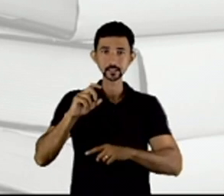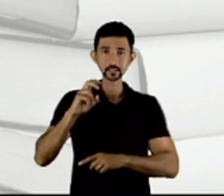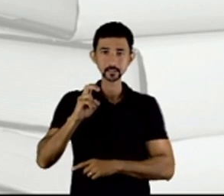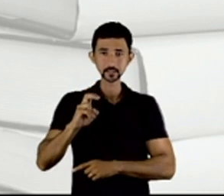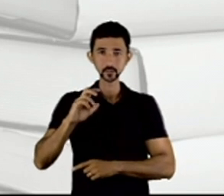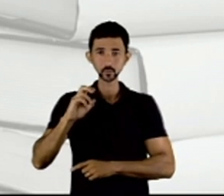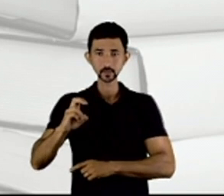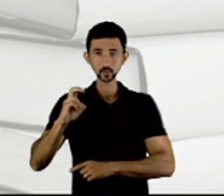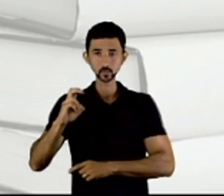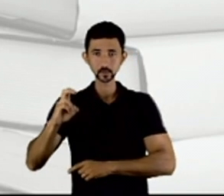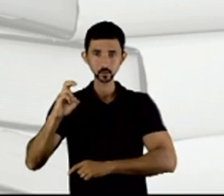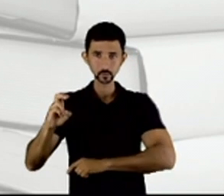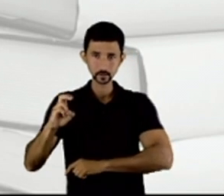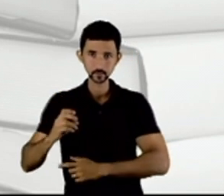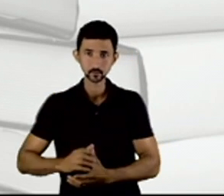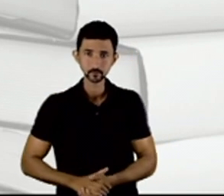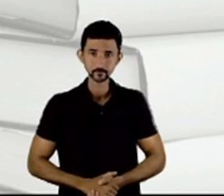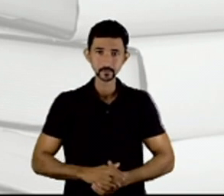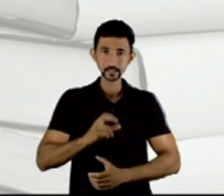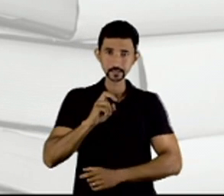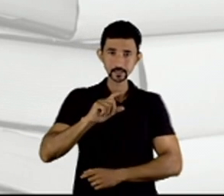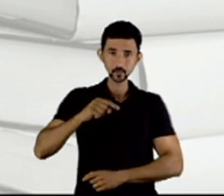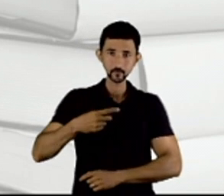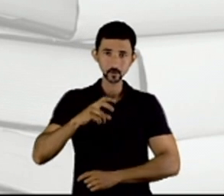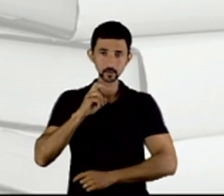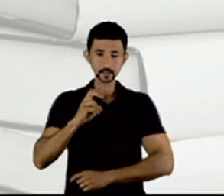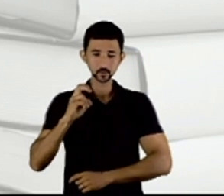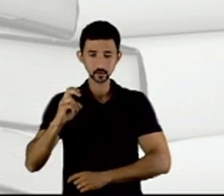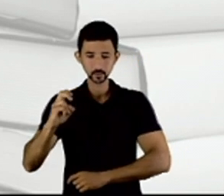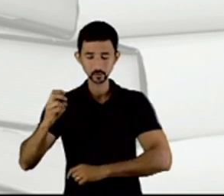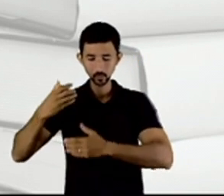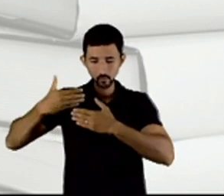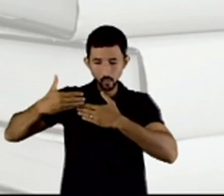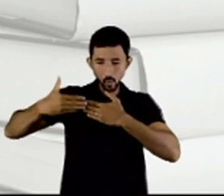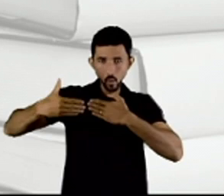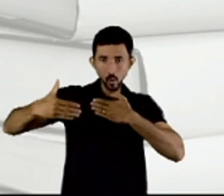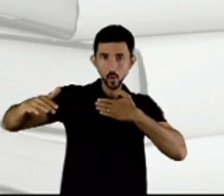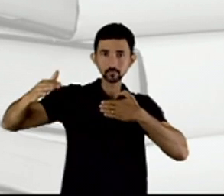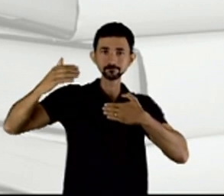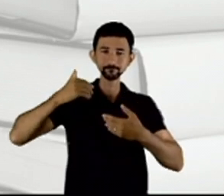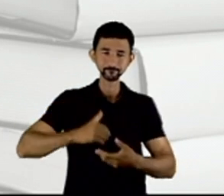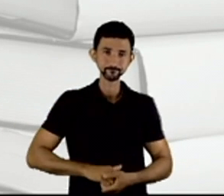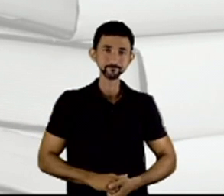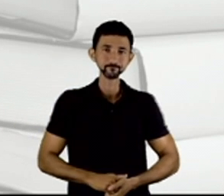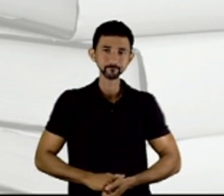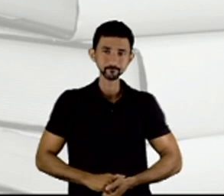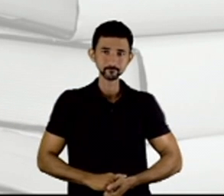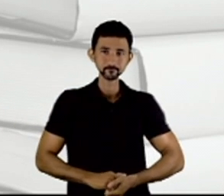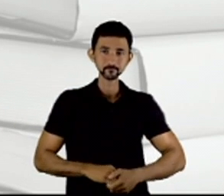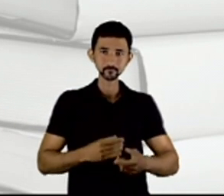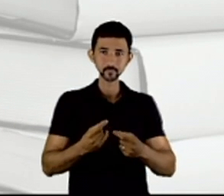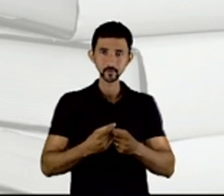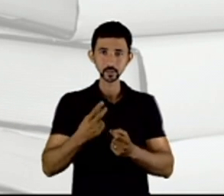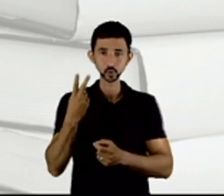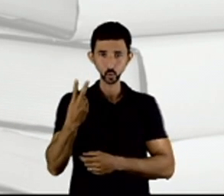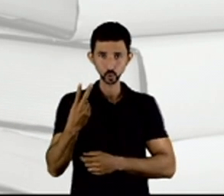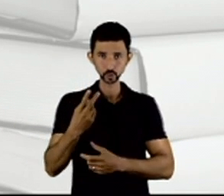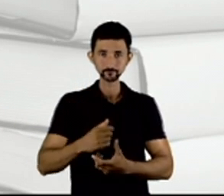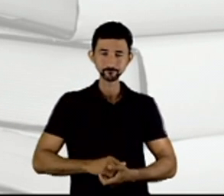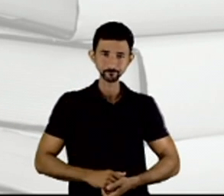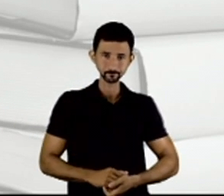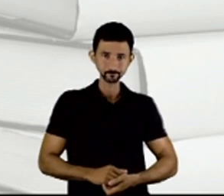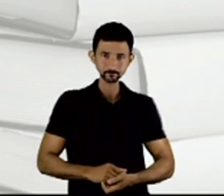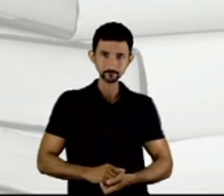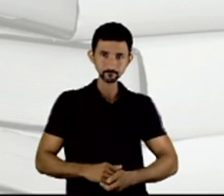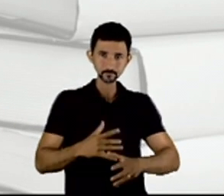0,5555 vai ficar 5, o restante que se repete indefinidamente. Isso aí a gente vai chamar de 2, certo?